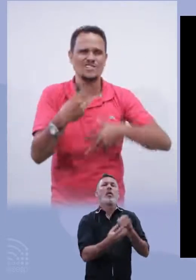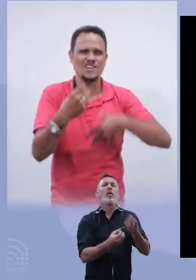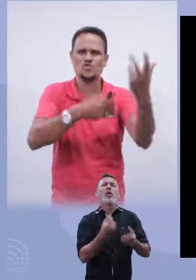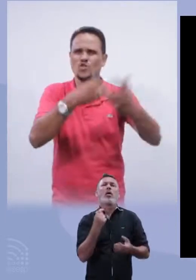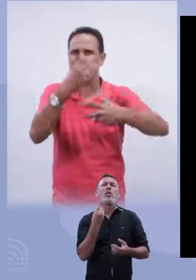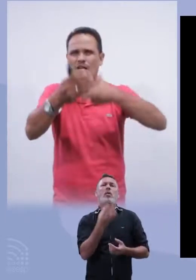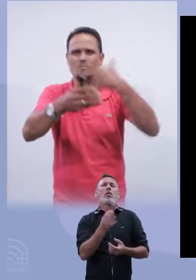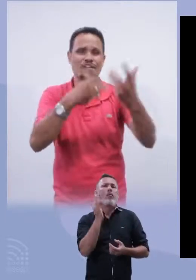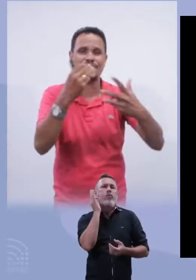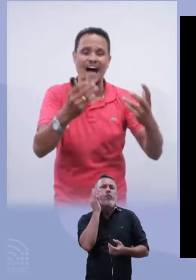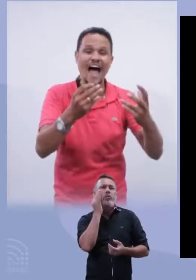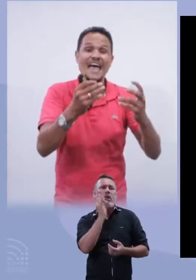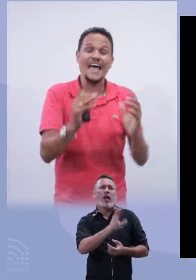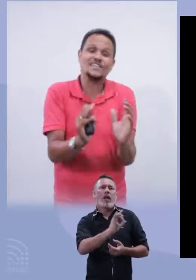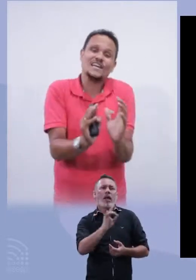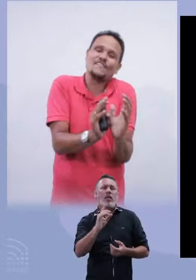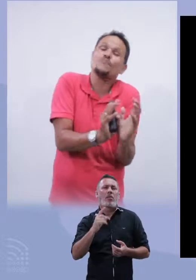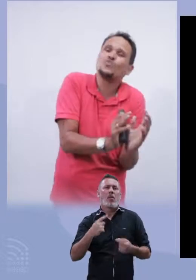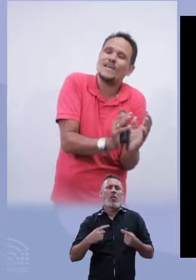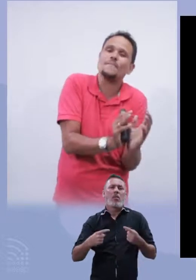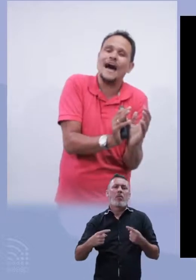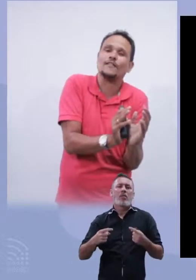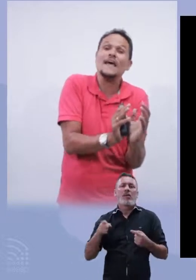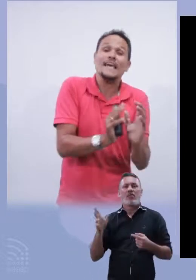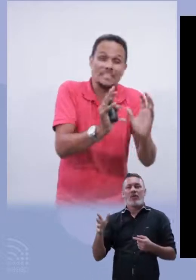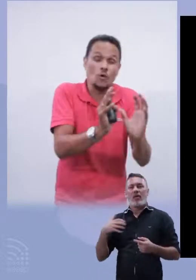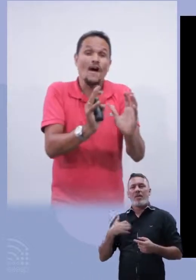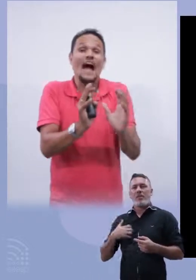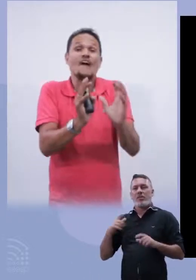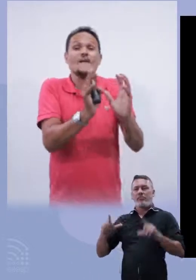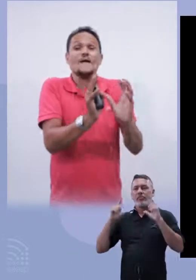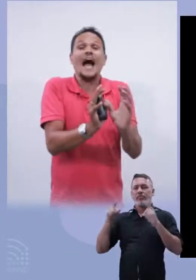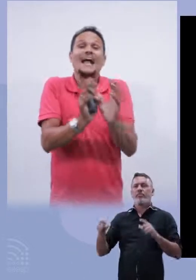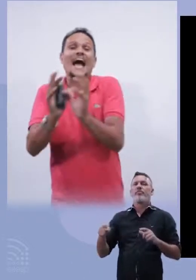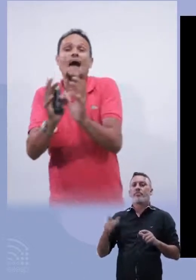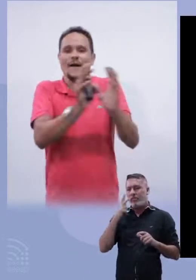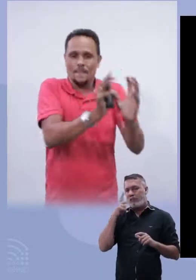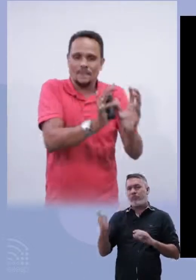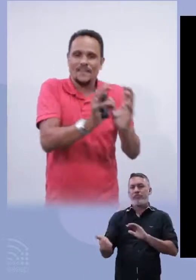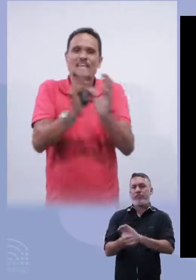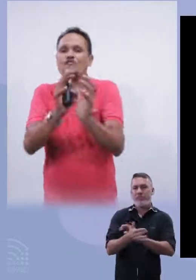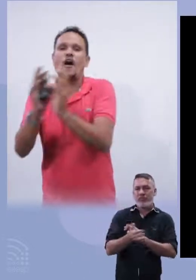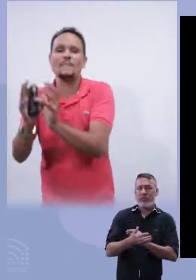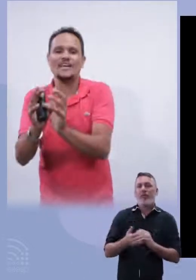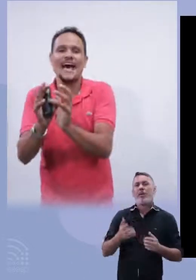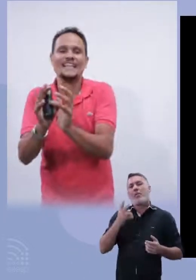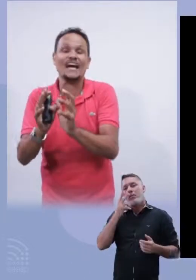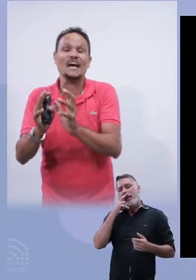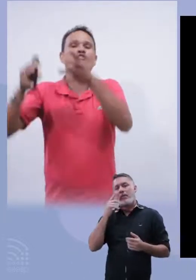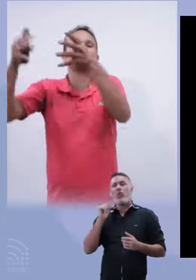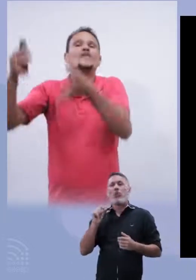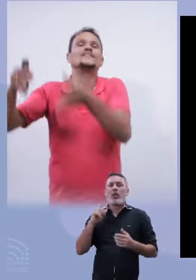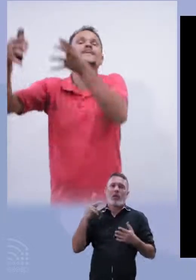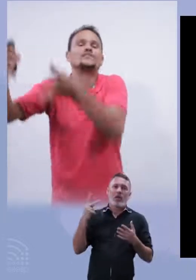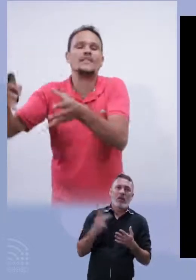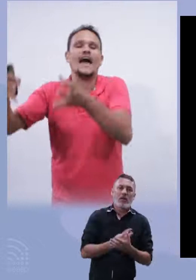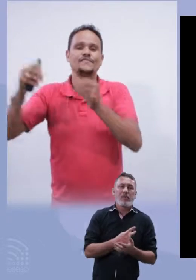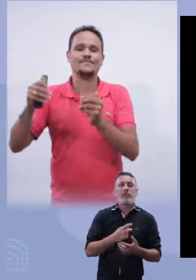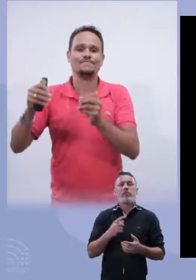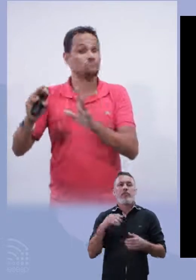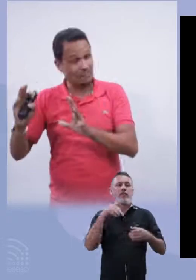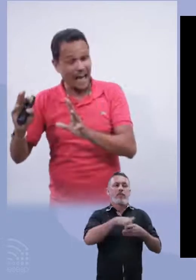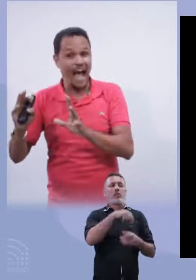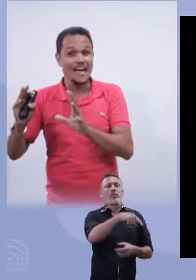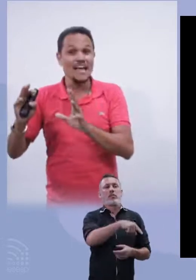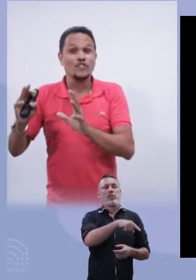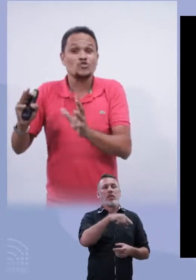dinheiro. Então já começou lá um bafafá, ele já estava muito queimado. Então acaba que de forma indireta vão escolher Tancredo